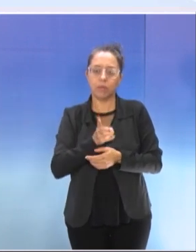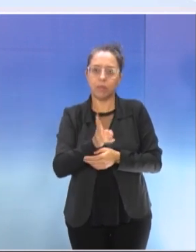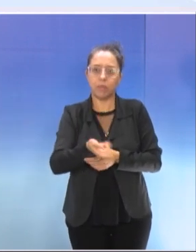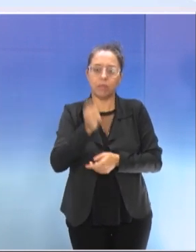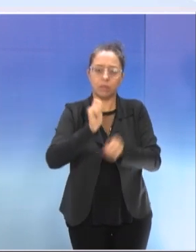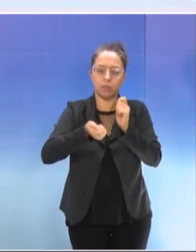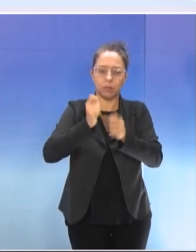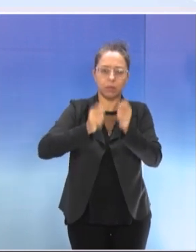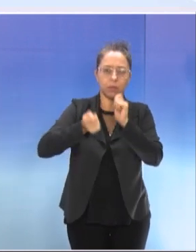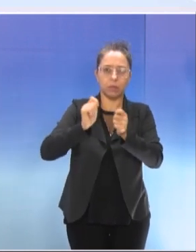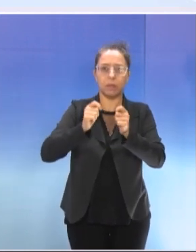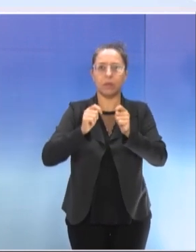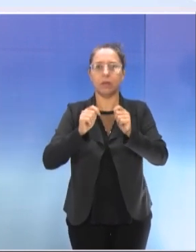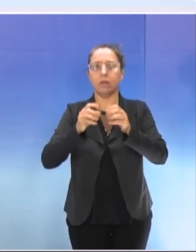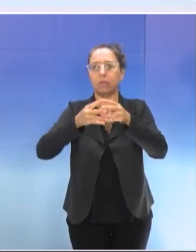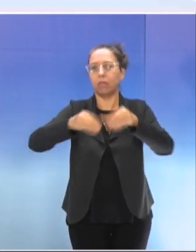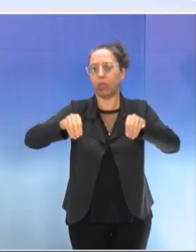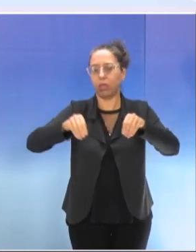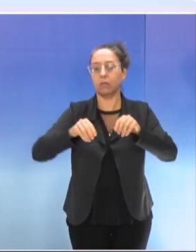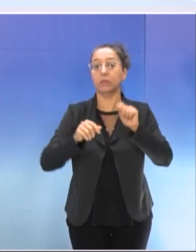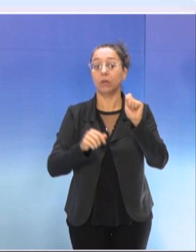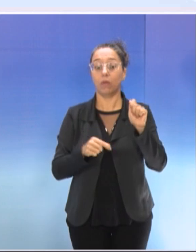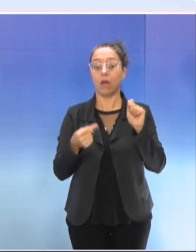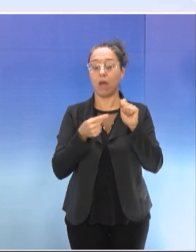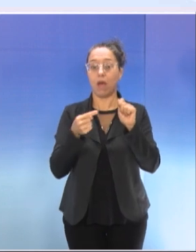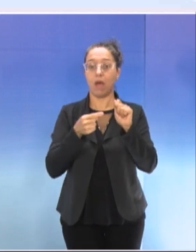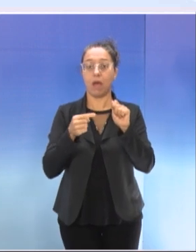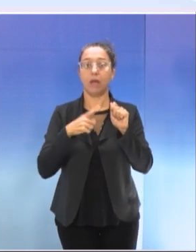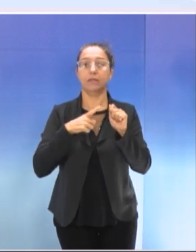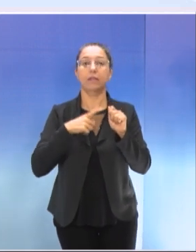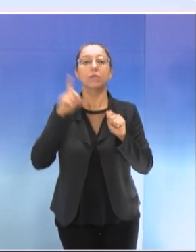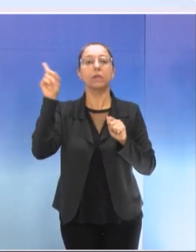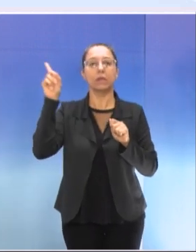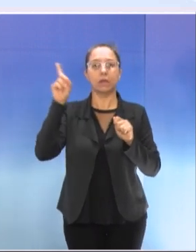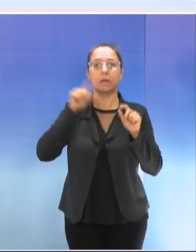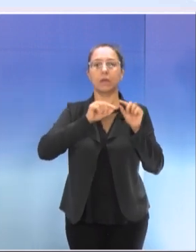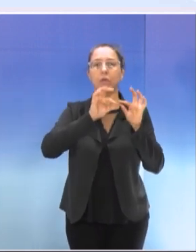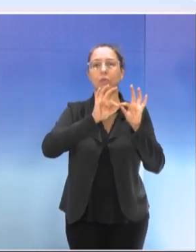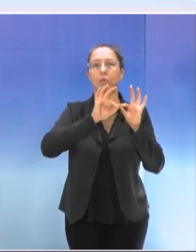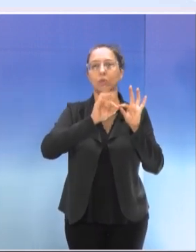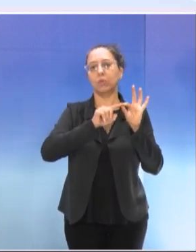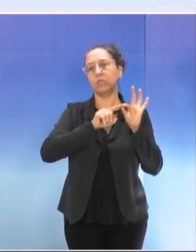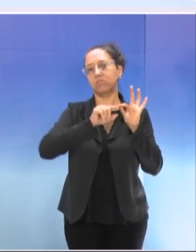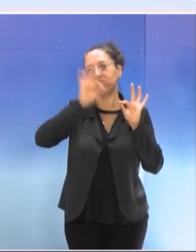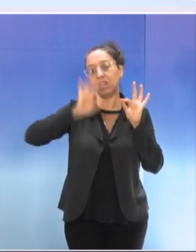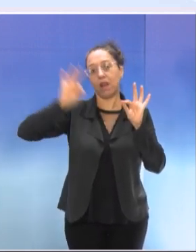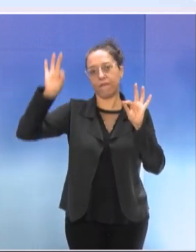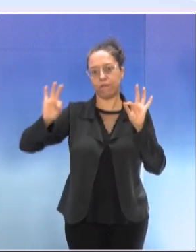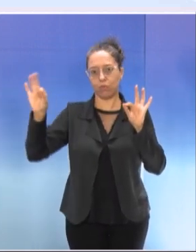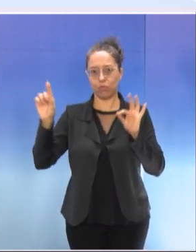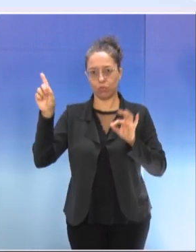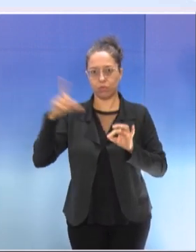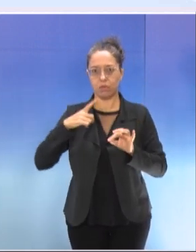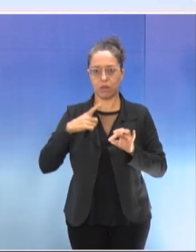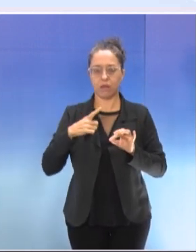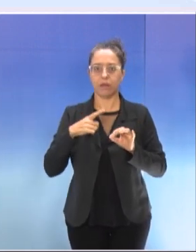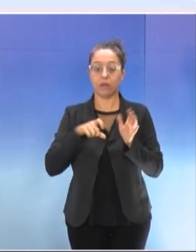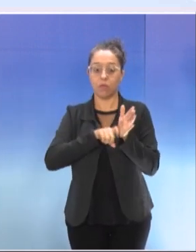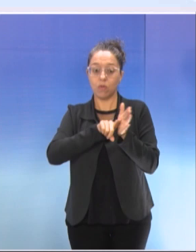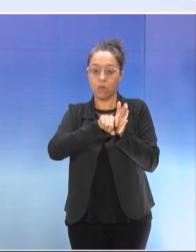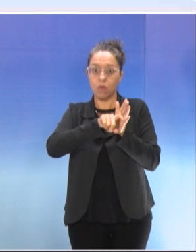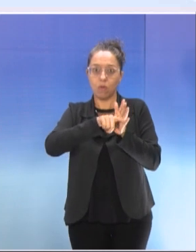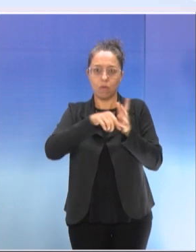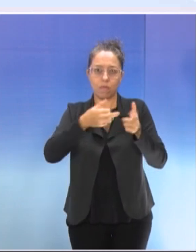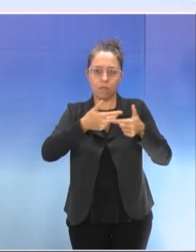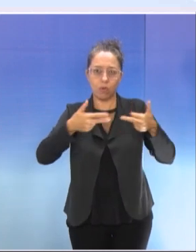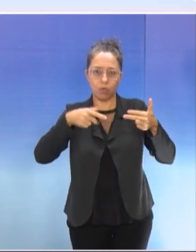vamos ver aqui, ó. Letra A. A letra A, a gente vê aqui no gráfico, a gente vê que o molusco, ele caiu,